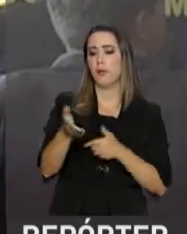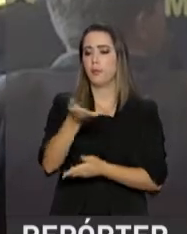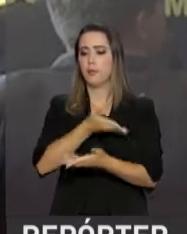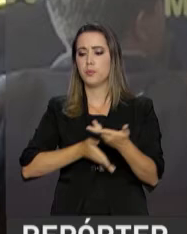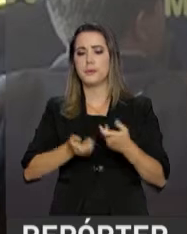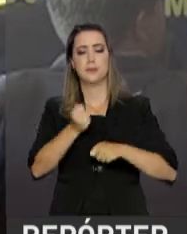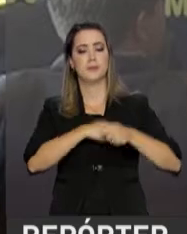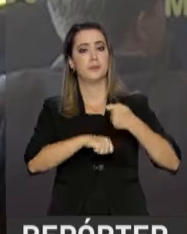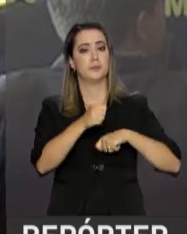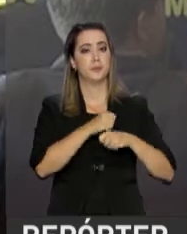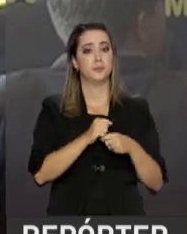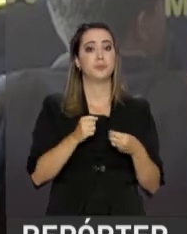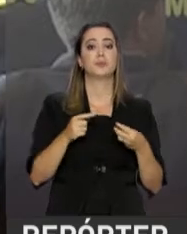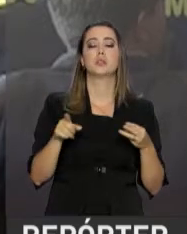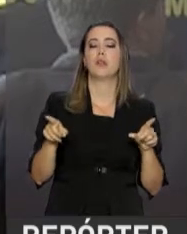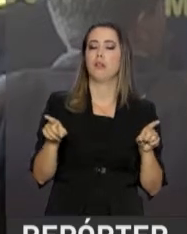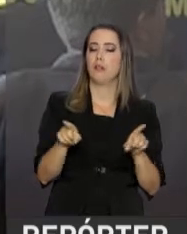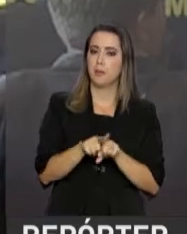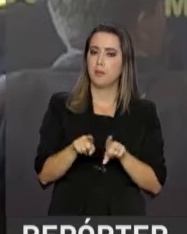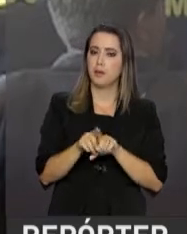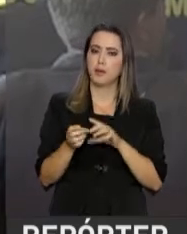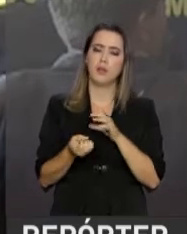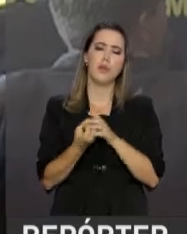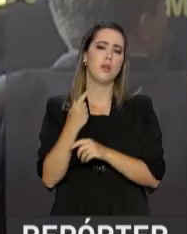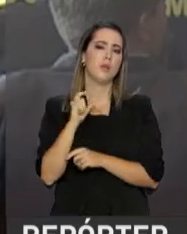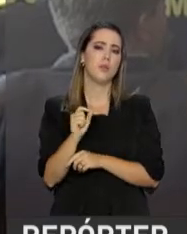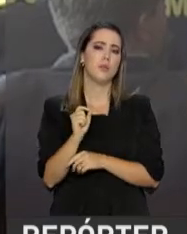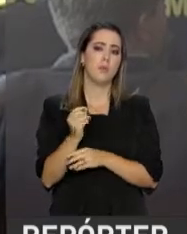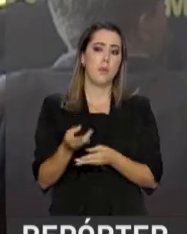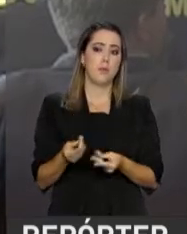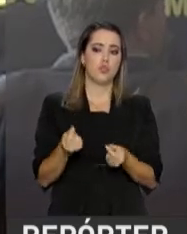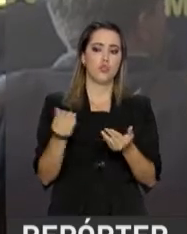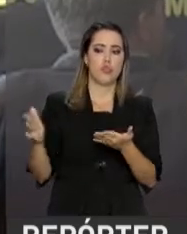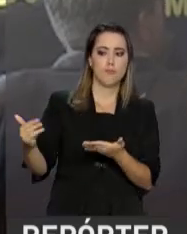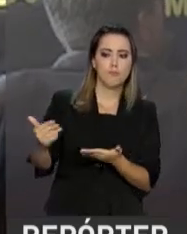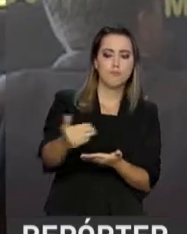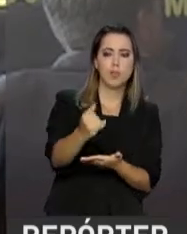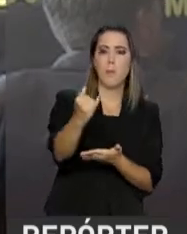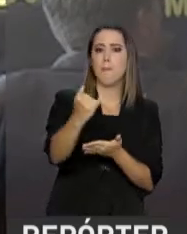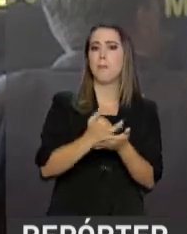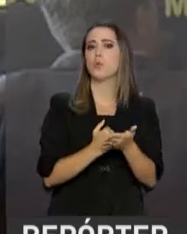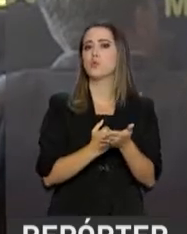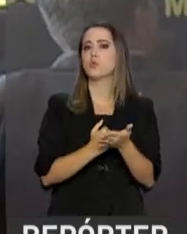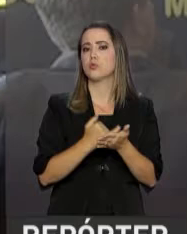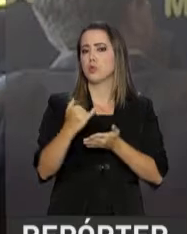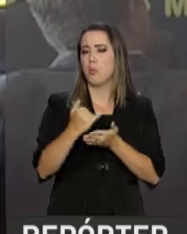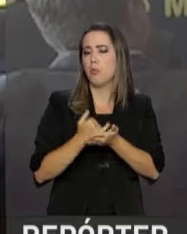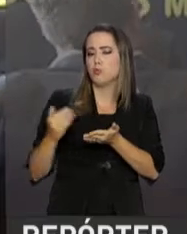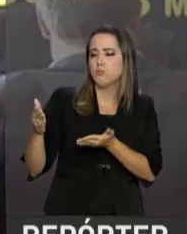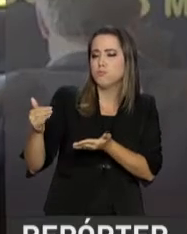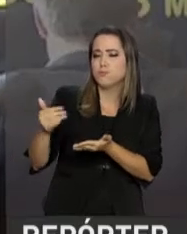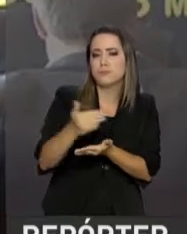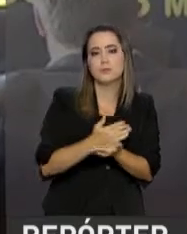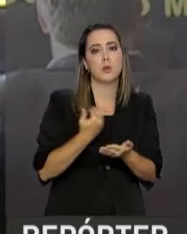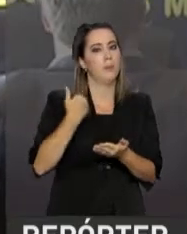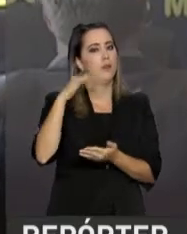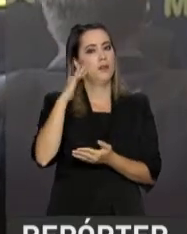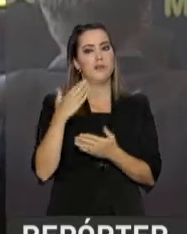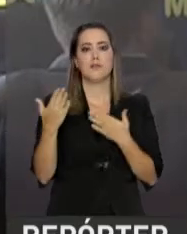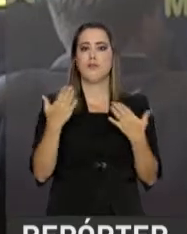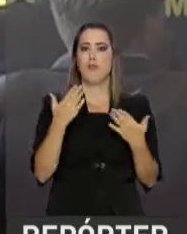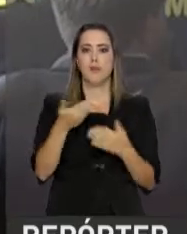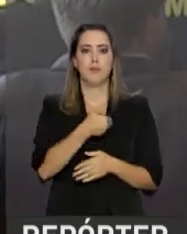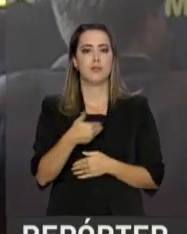econômica isso também gera um aumento da arrecadação tributária para os governos e